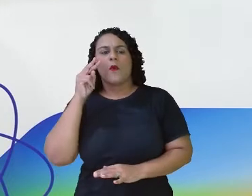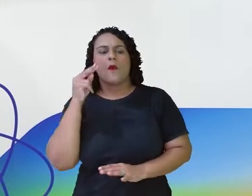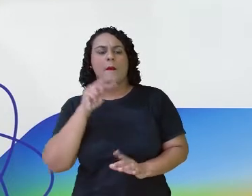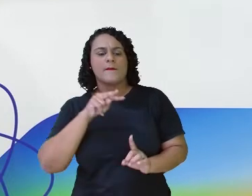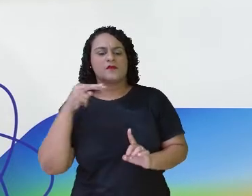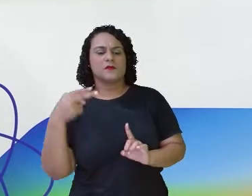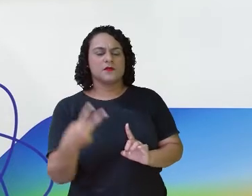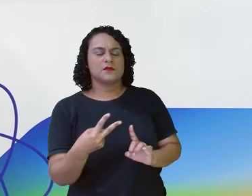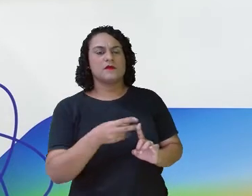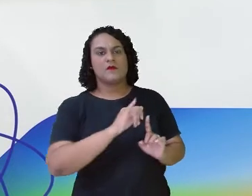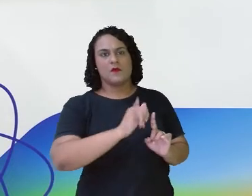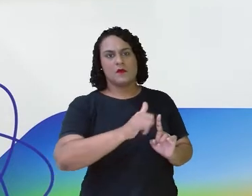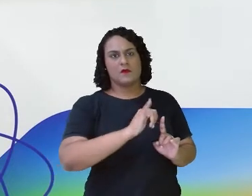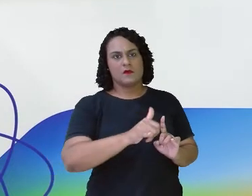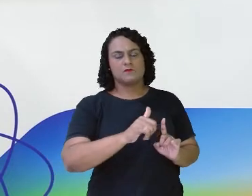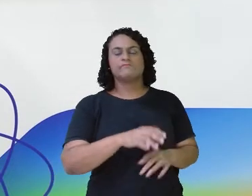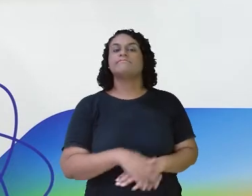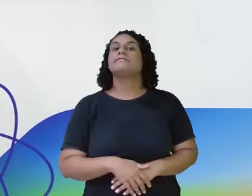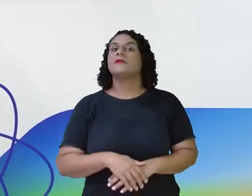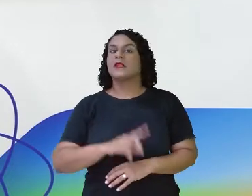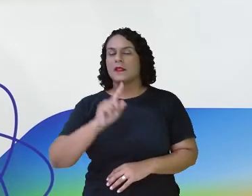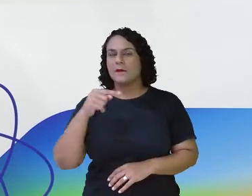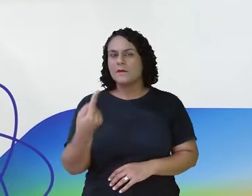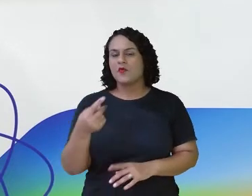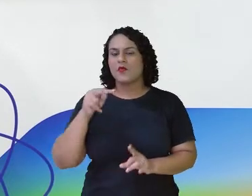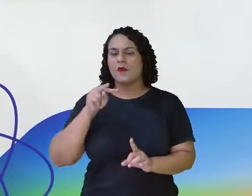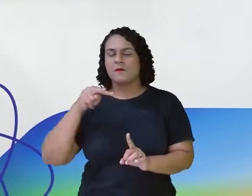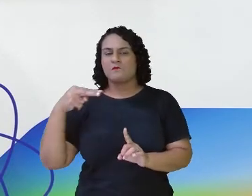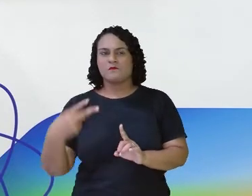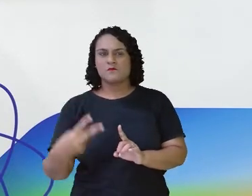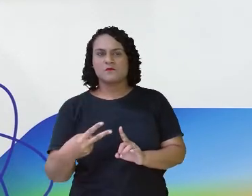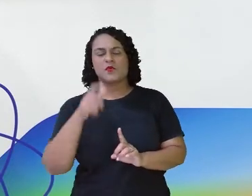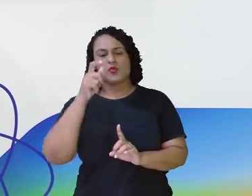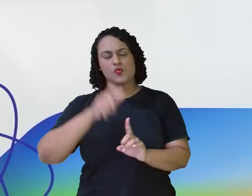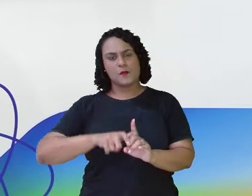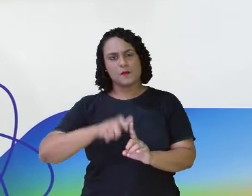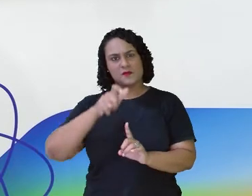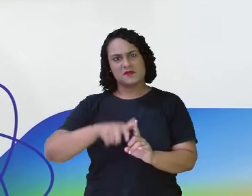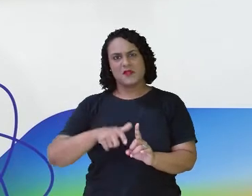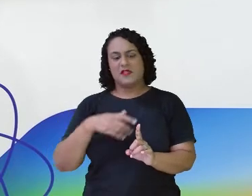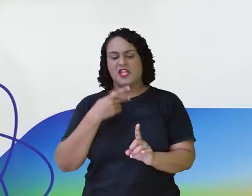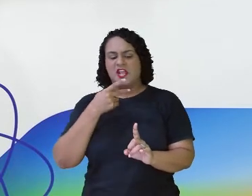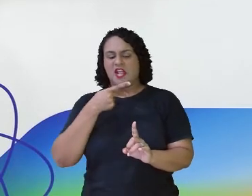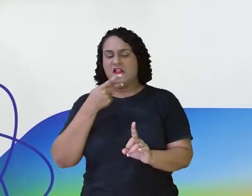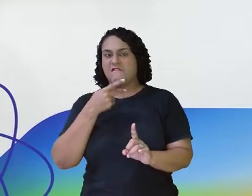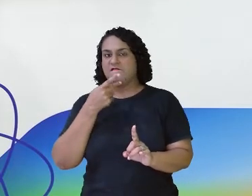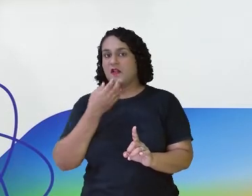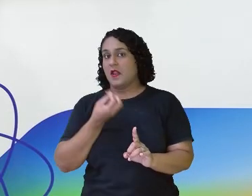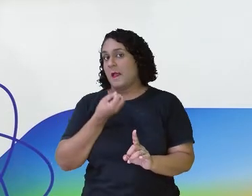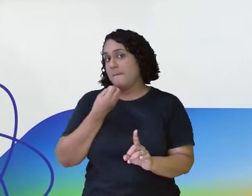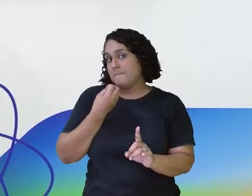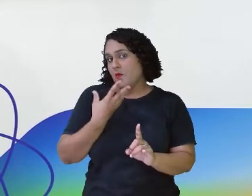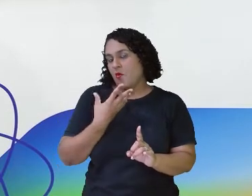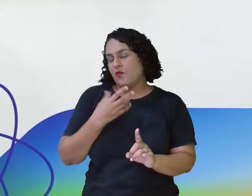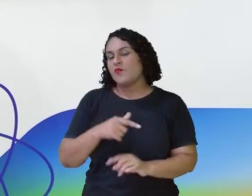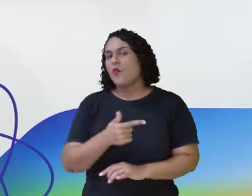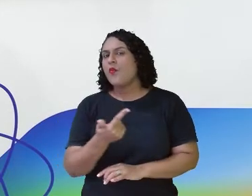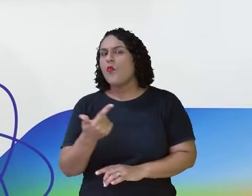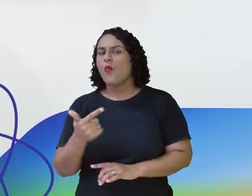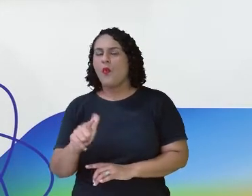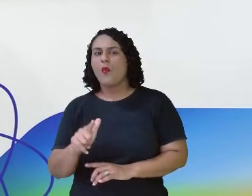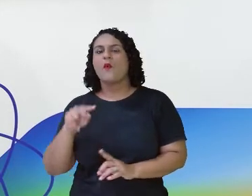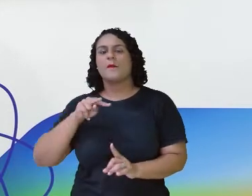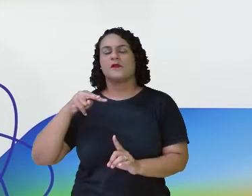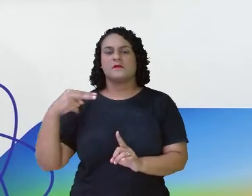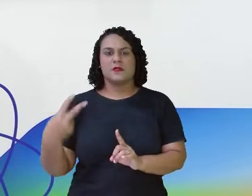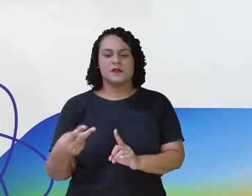que se diz bonzinho, vai depois ver a visão do personagem, que é o, entre aspas, malzinho, e a gente vai ver sobre